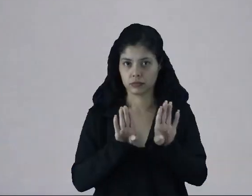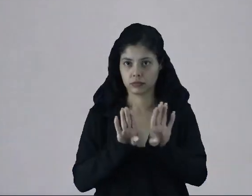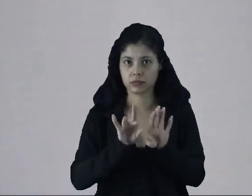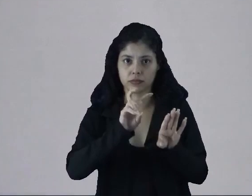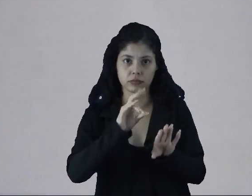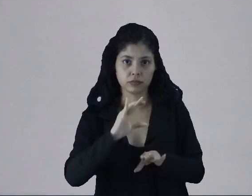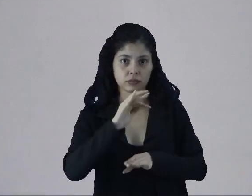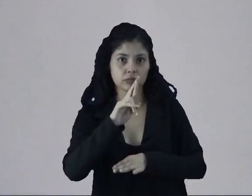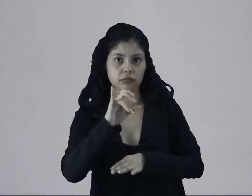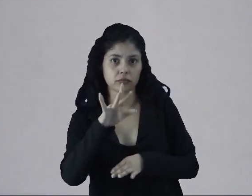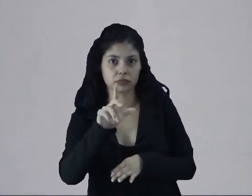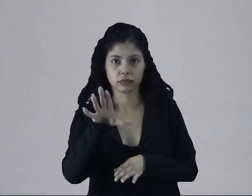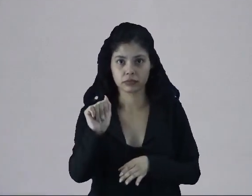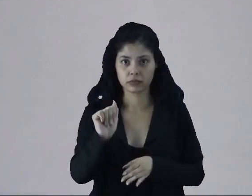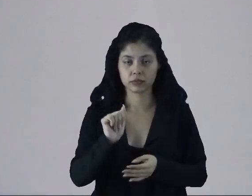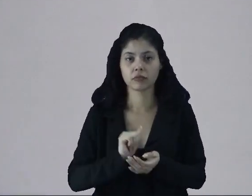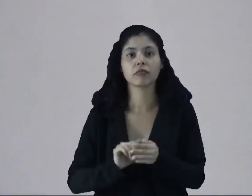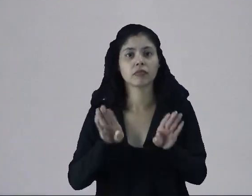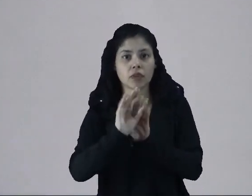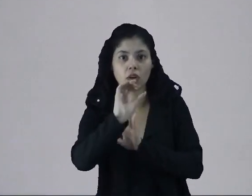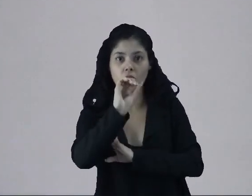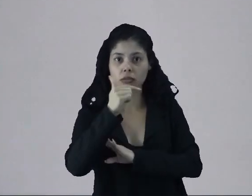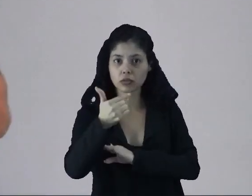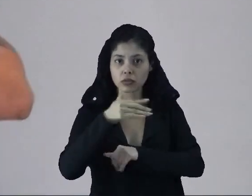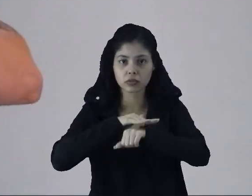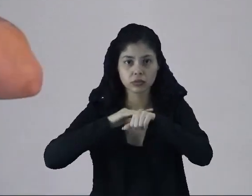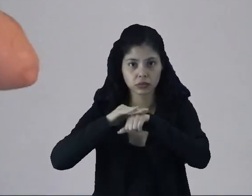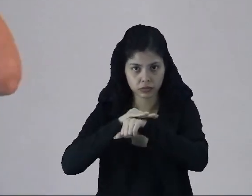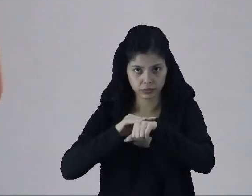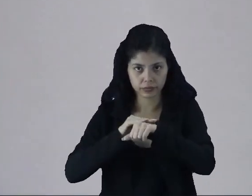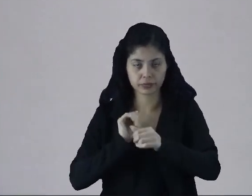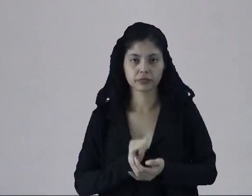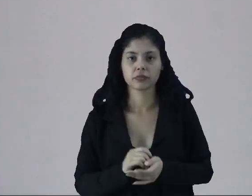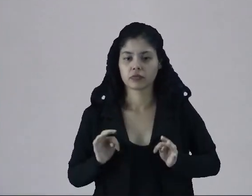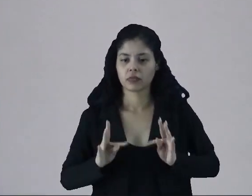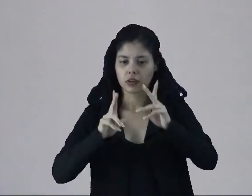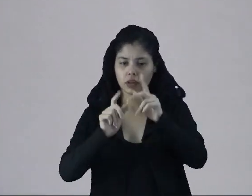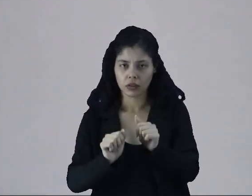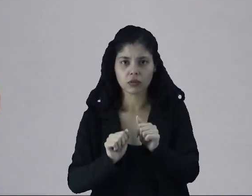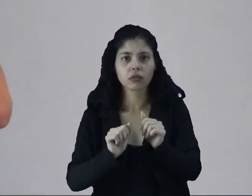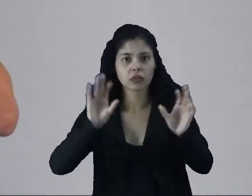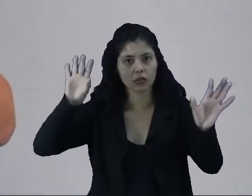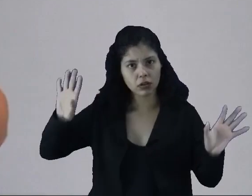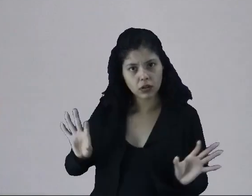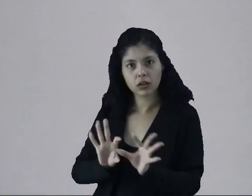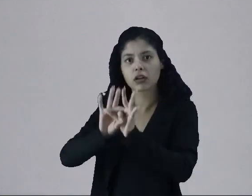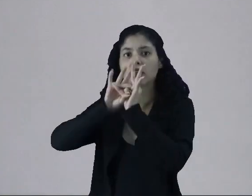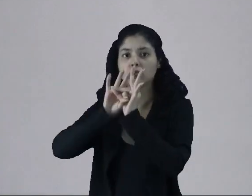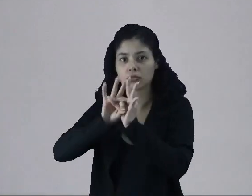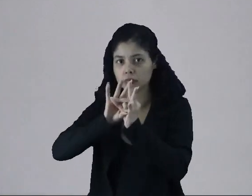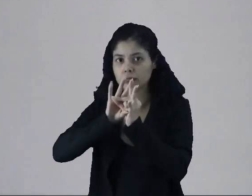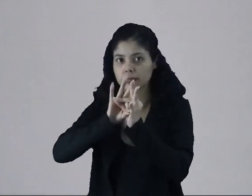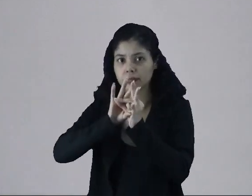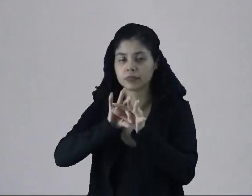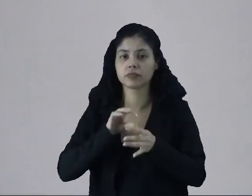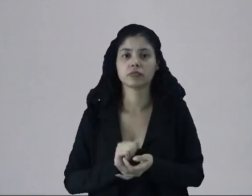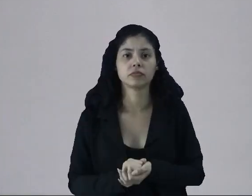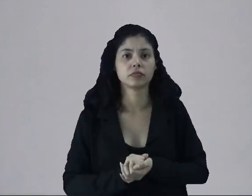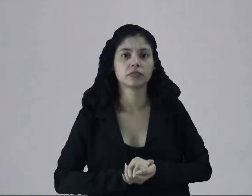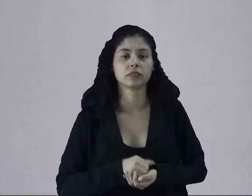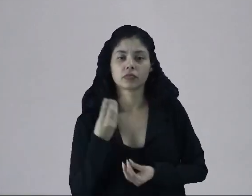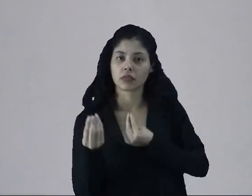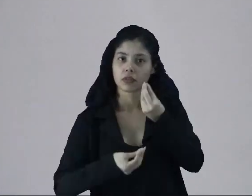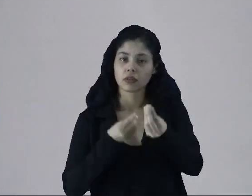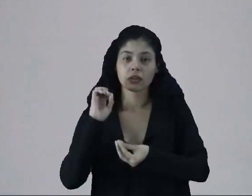da concentração de oxigênio nos tecidos. Então, tudo isso aí vai estar funcionando em harmonia. Então, vamos lá, como